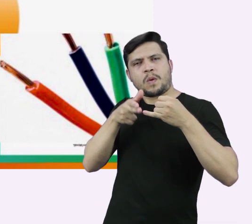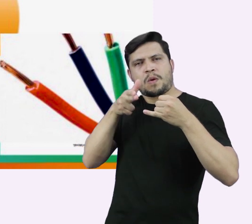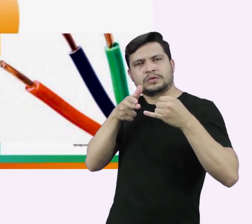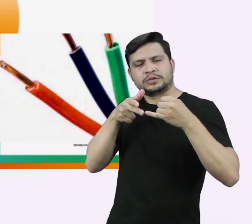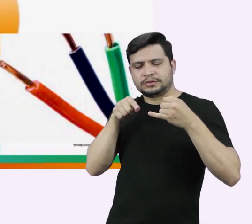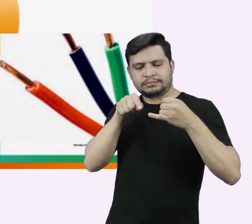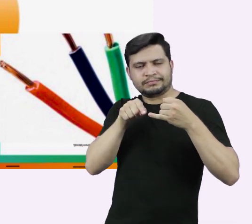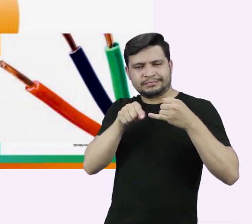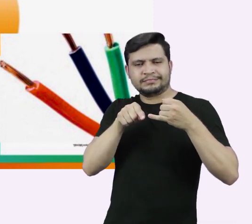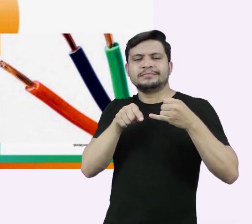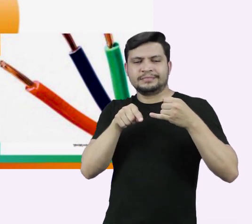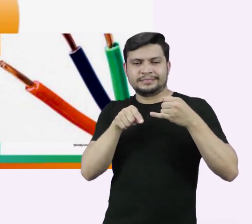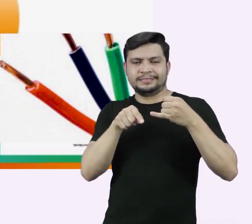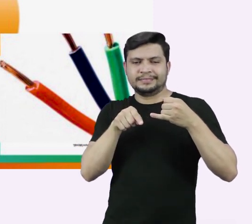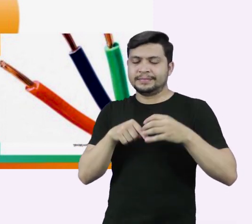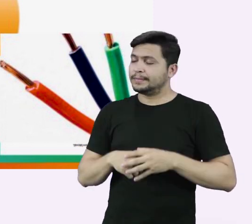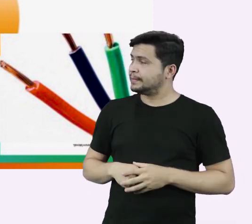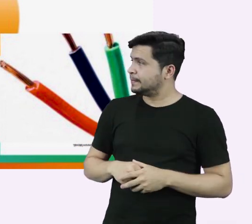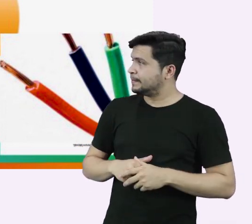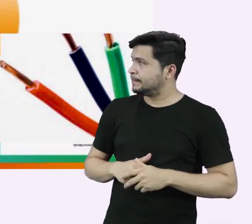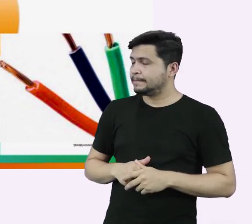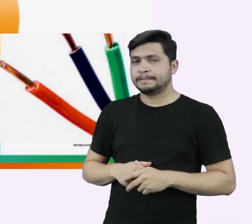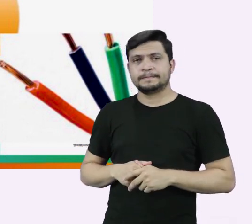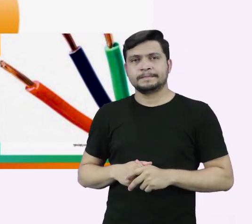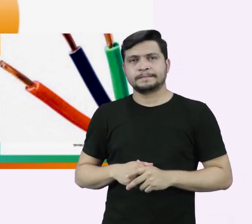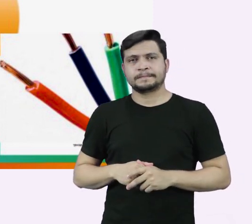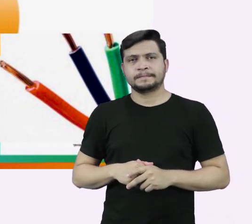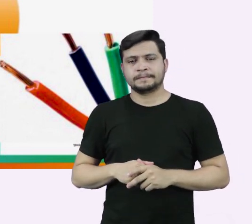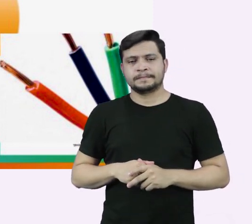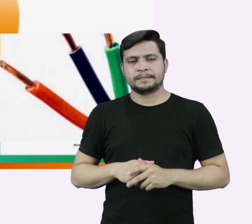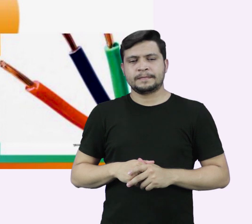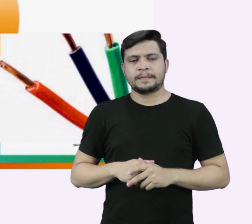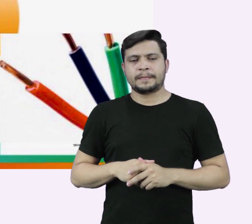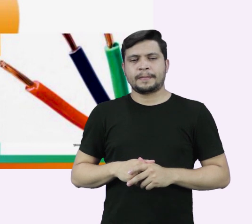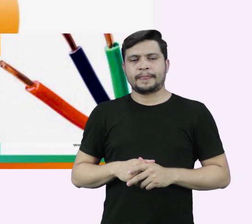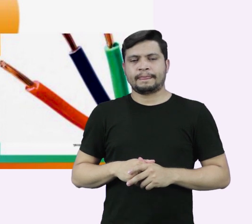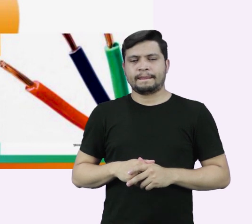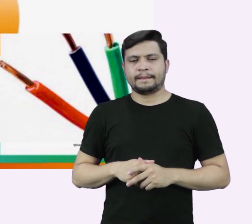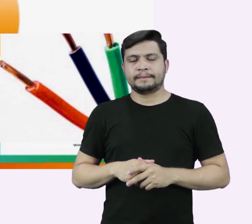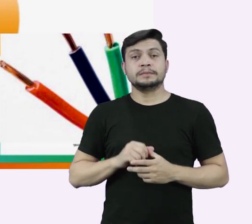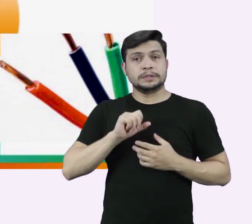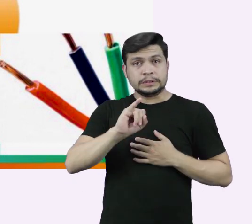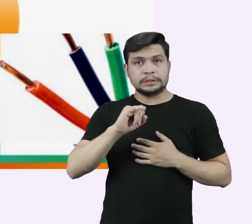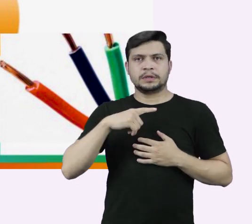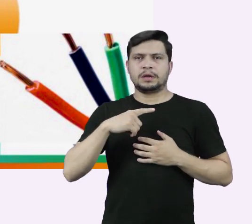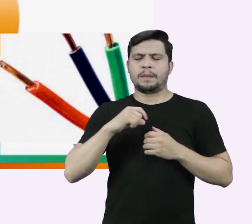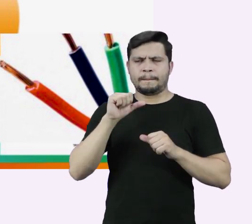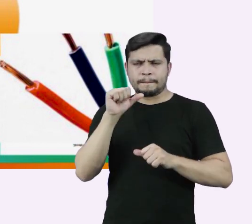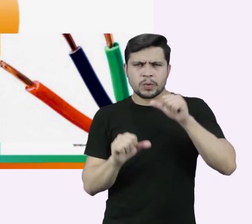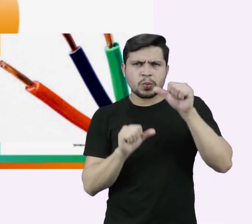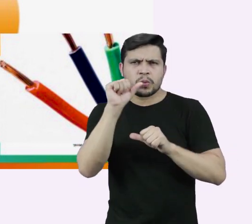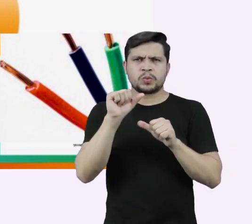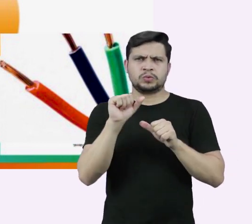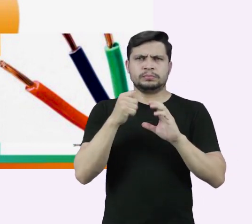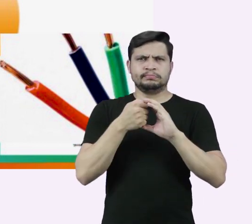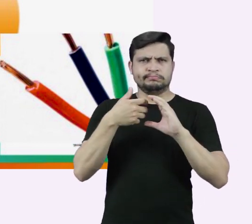L e uma área de seção transversal A, certo? Quando, no caso, eu modifico as propriedades, no caso